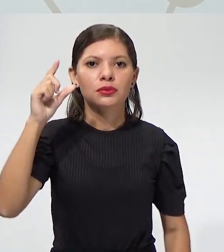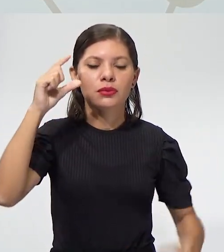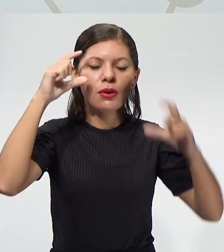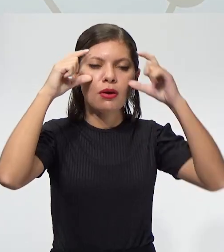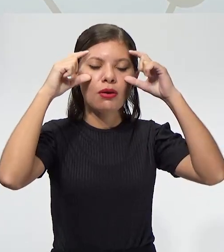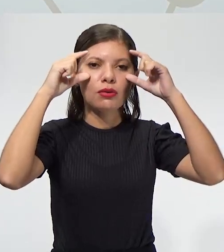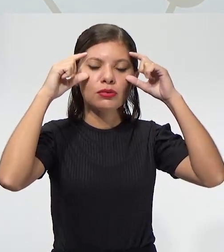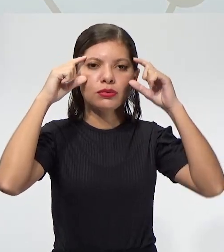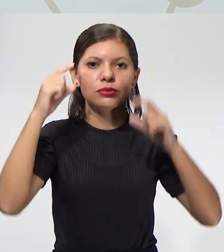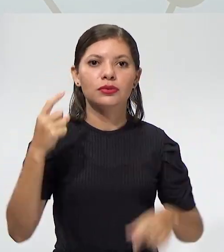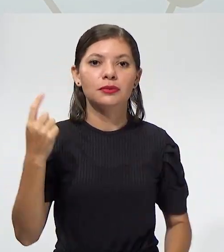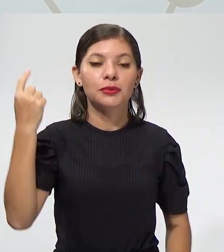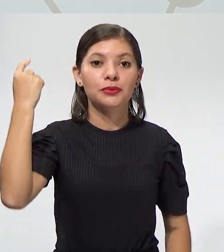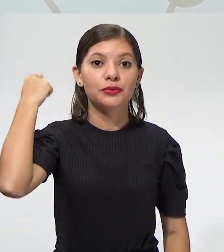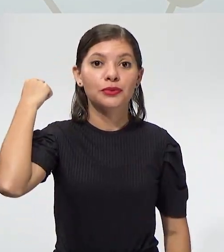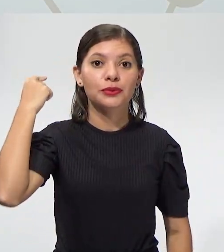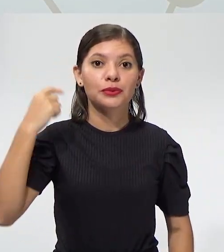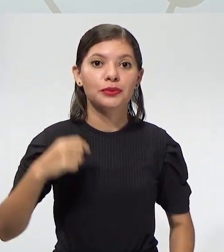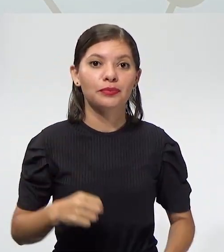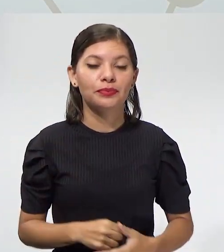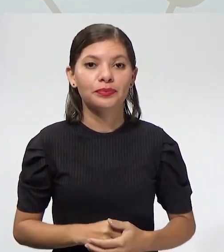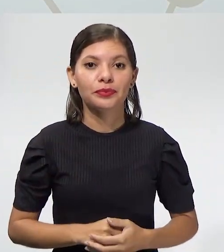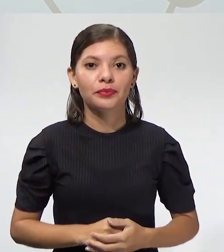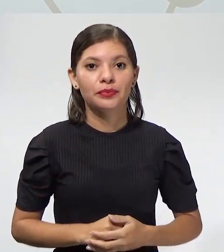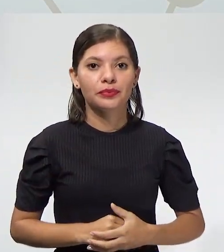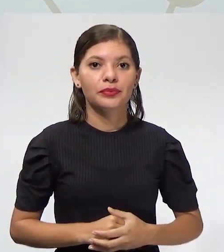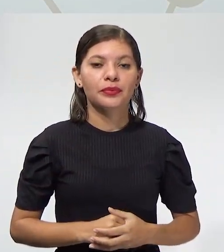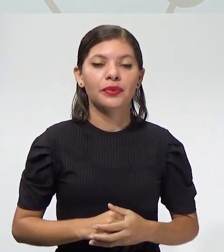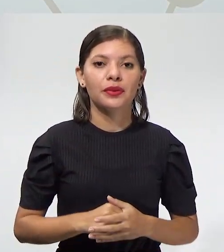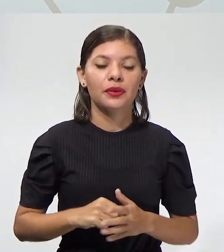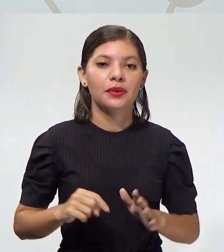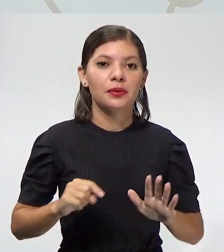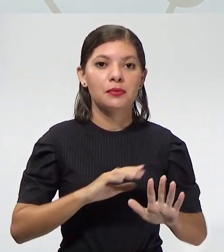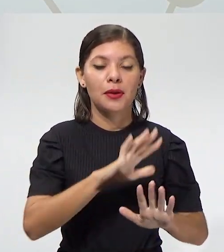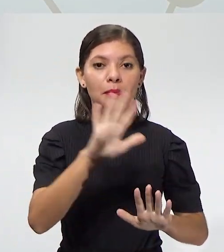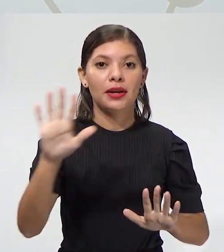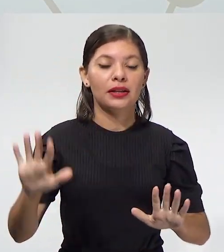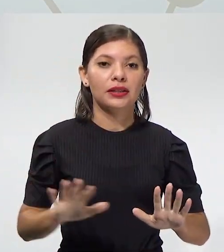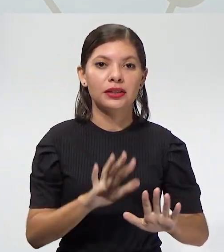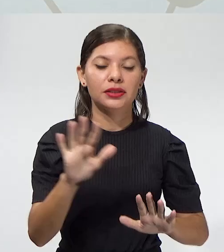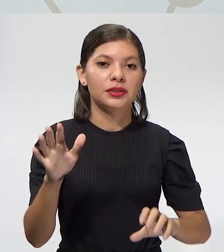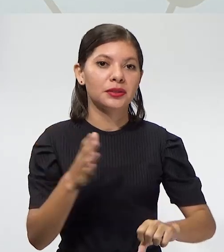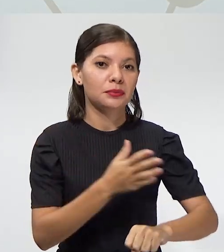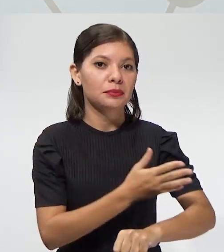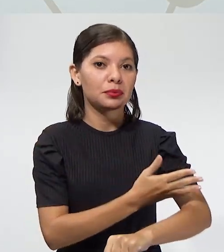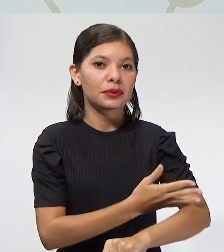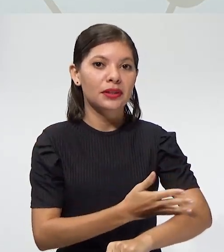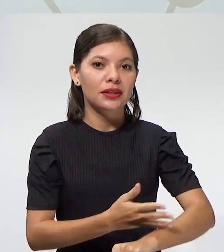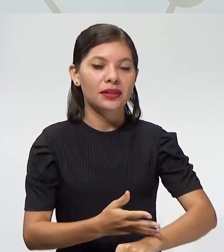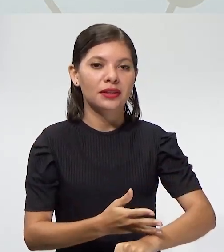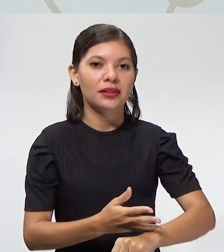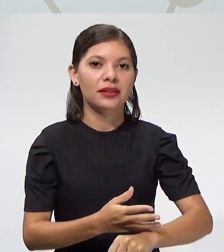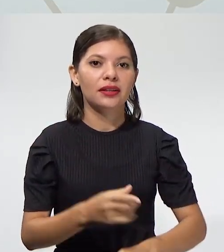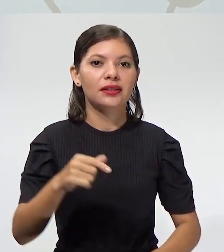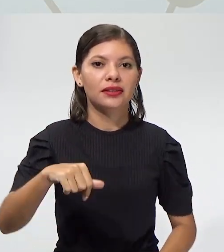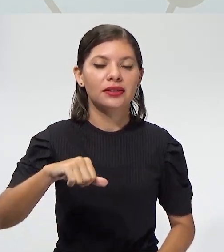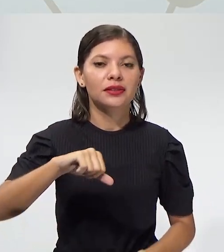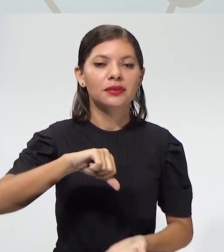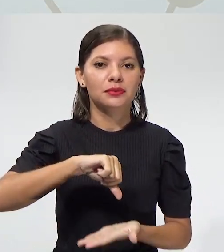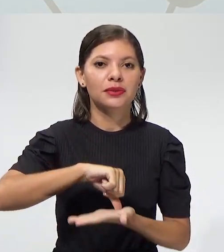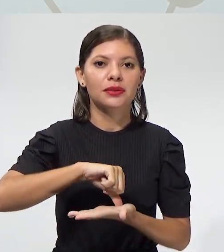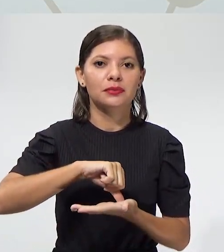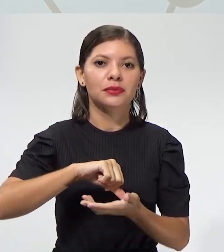grau e ao meu fundo tem uma parede branca com pontos interconectados na cor